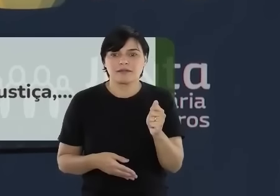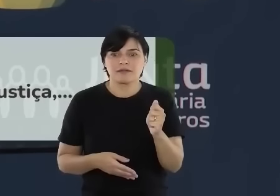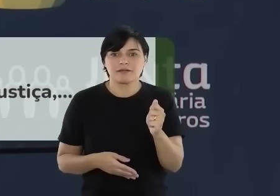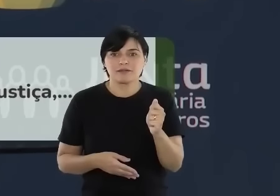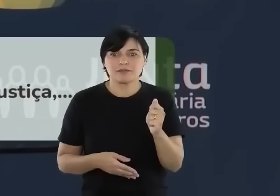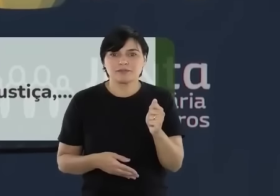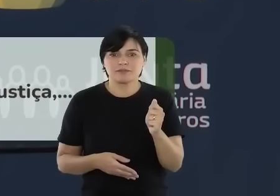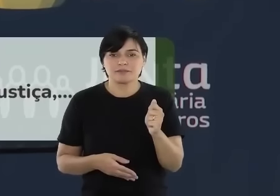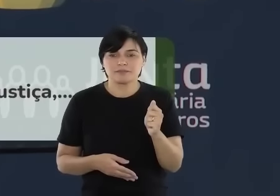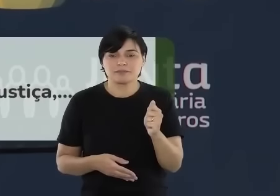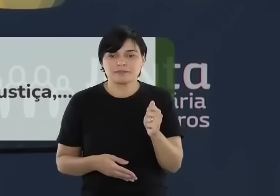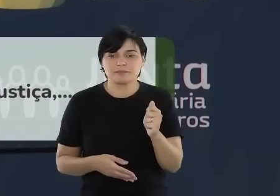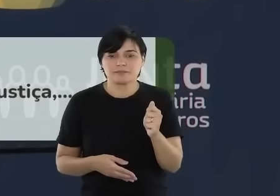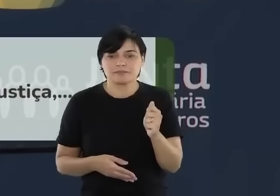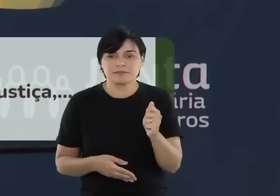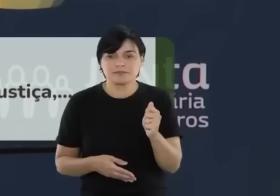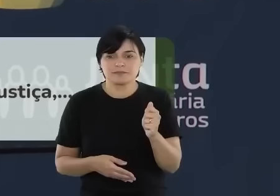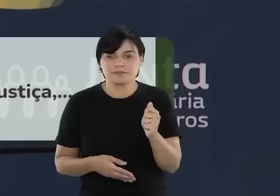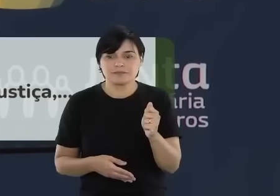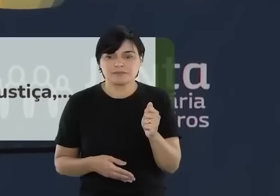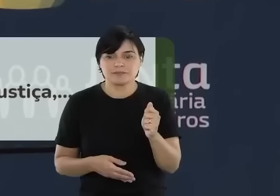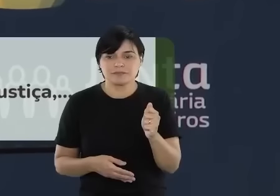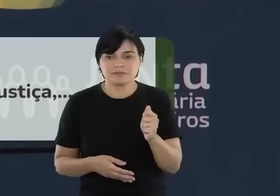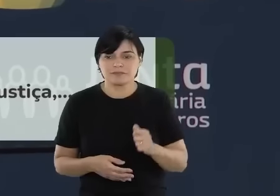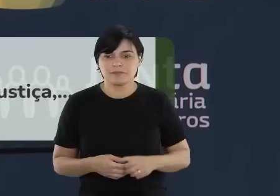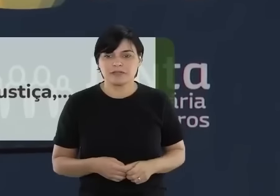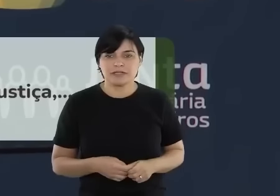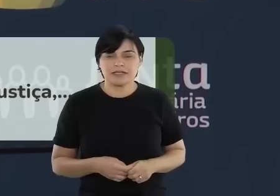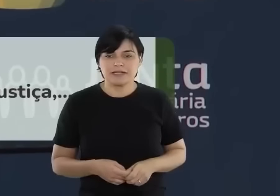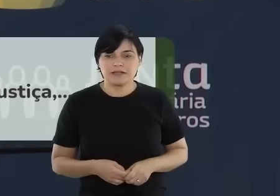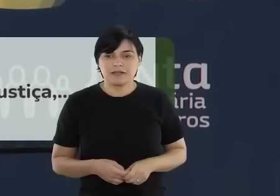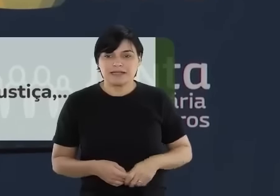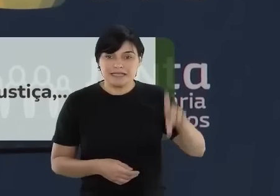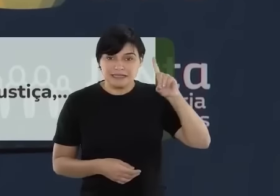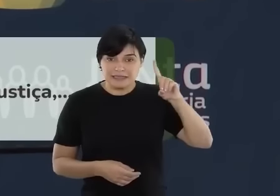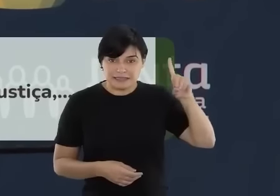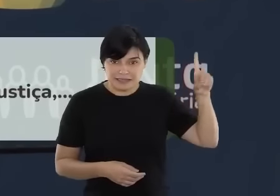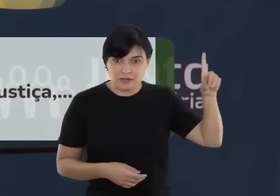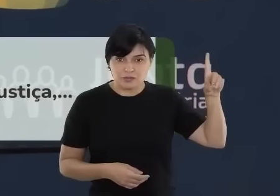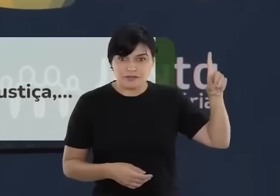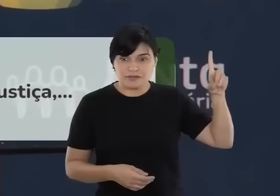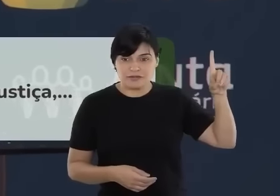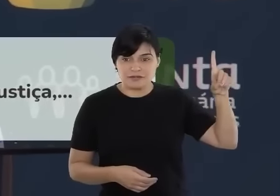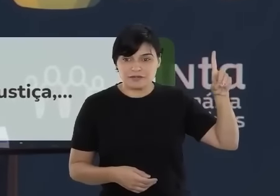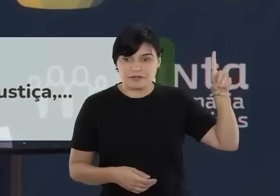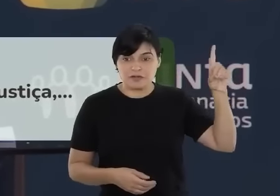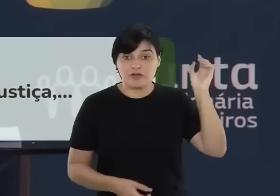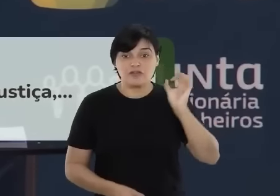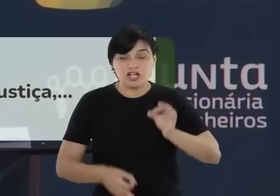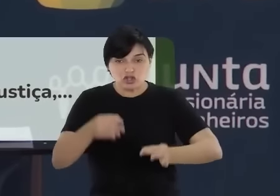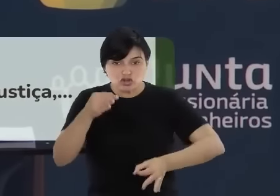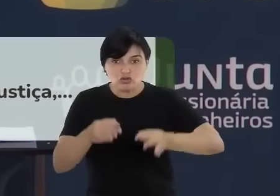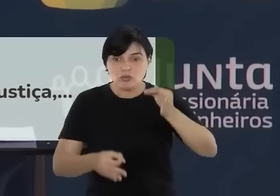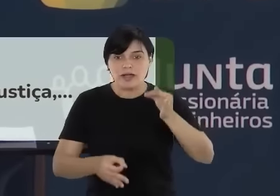seu auditório ele elogiu o auditório no começo mas agora pra cidade mais culta do mundo ele dizendo olha